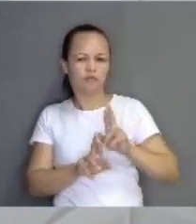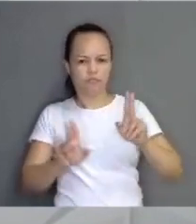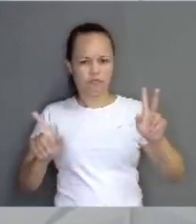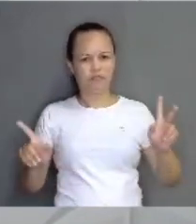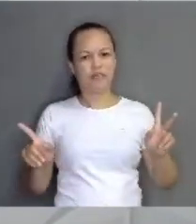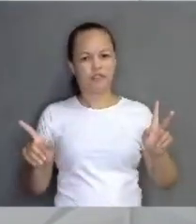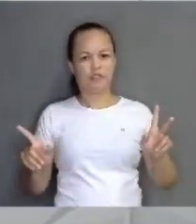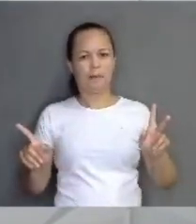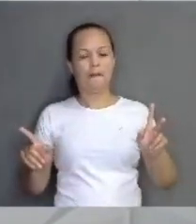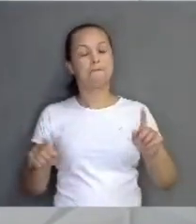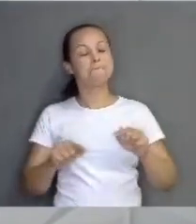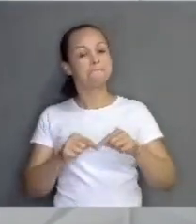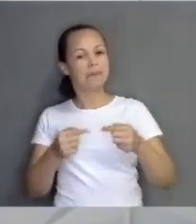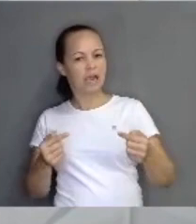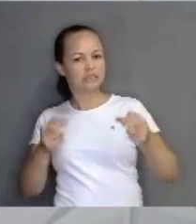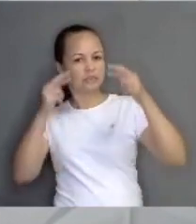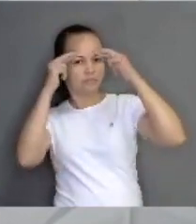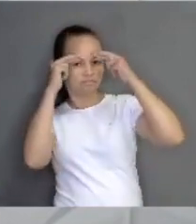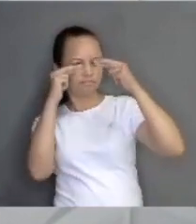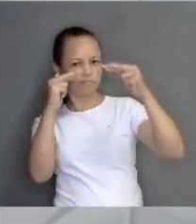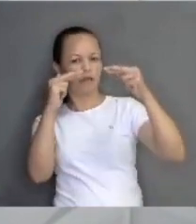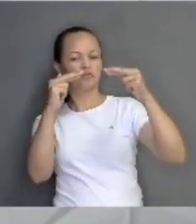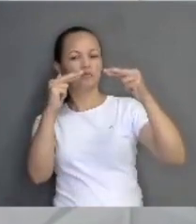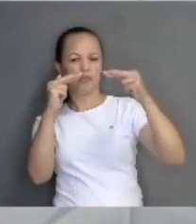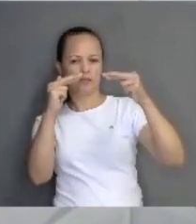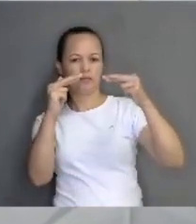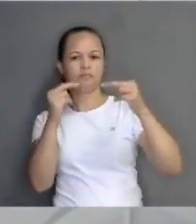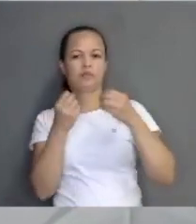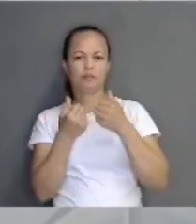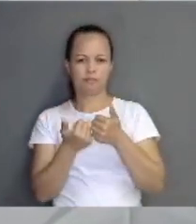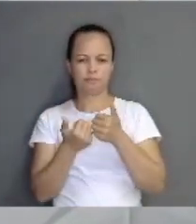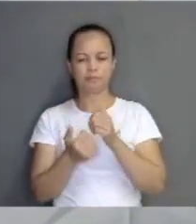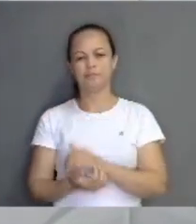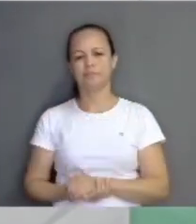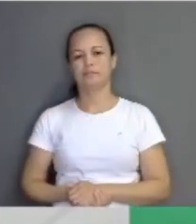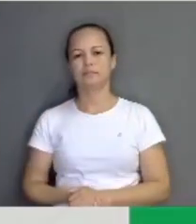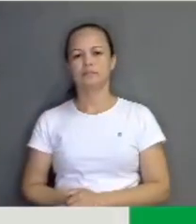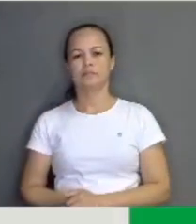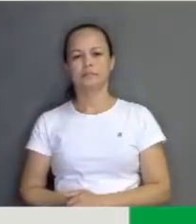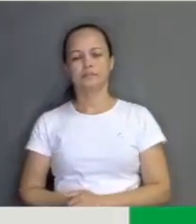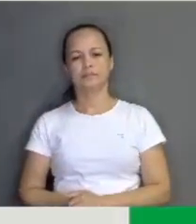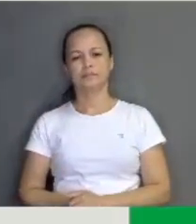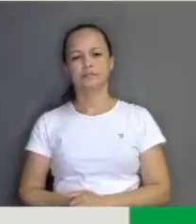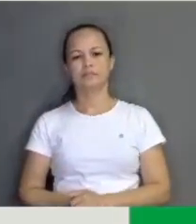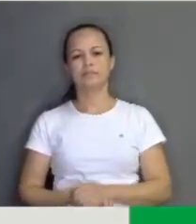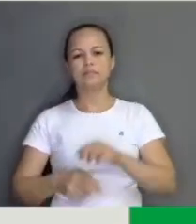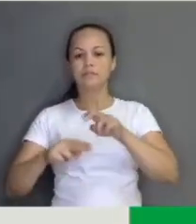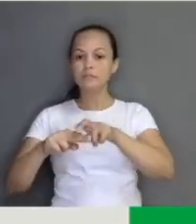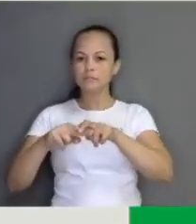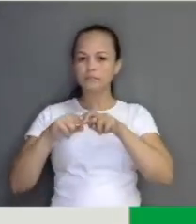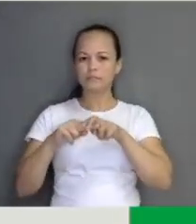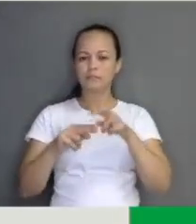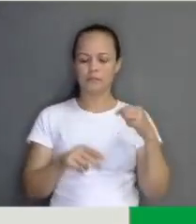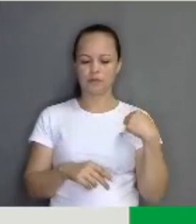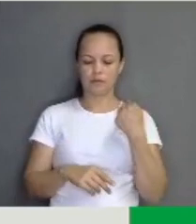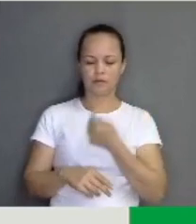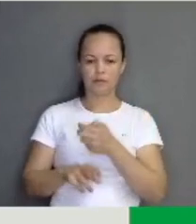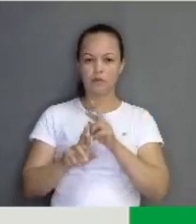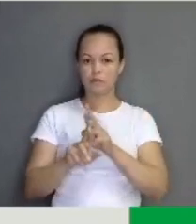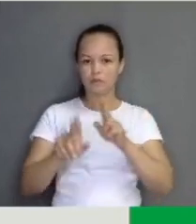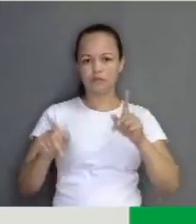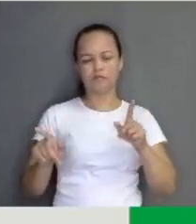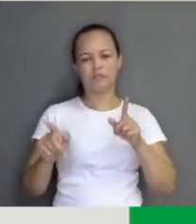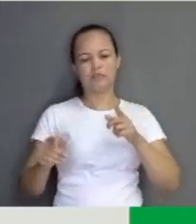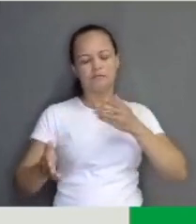que se respeitam, tá bom? Por isso, nossas diferenças